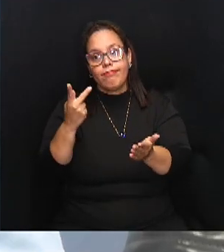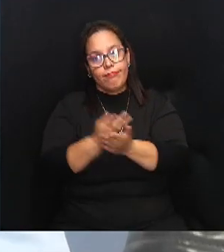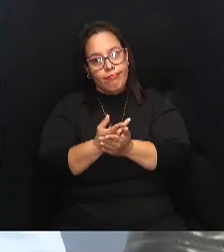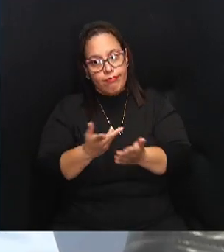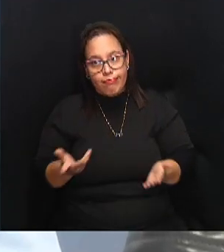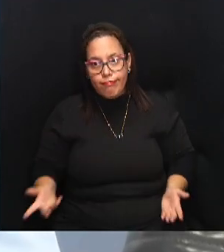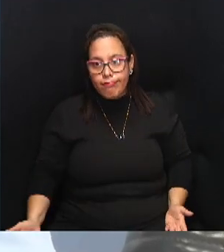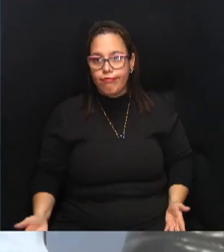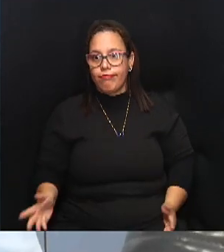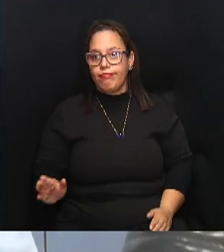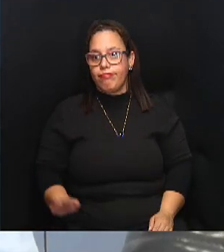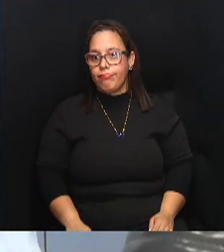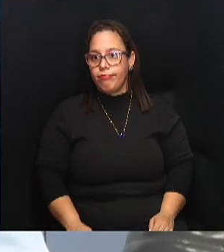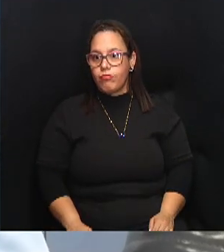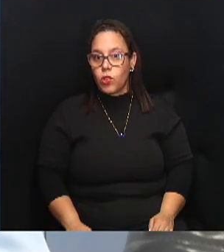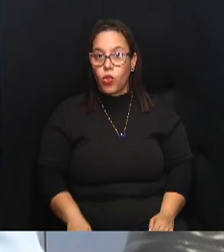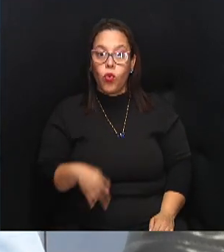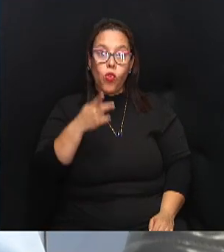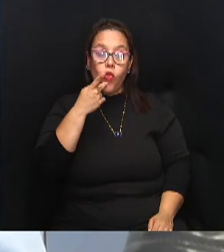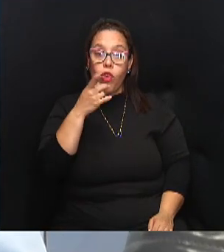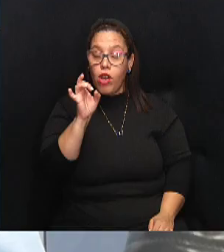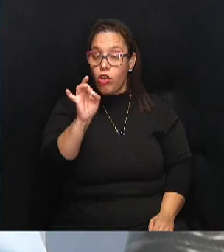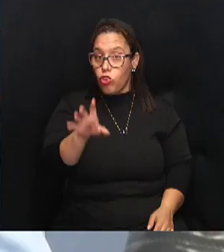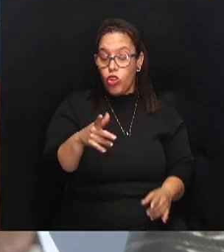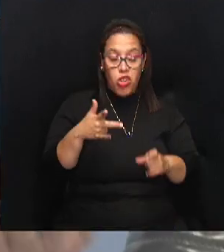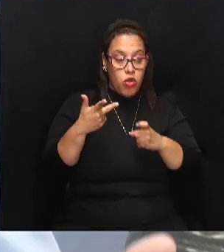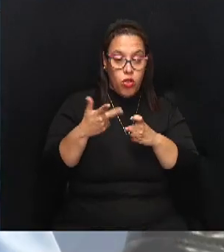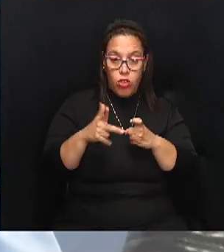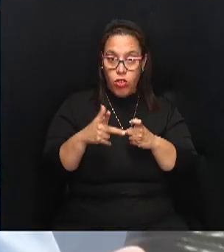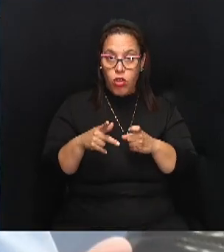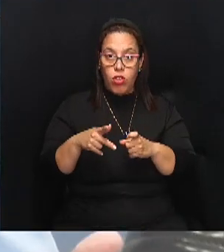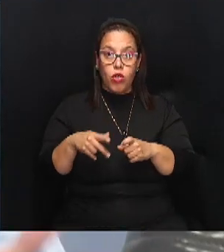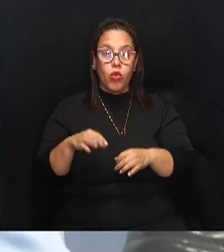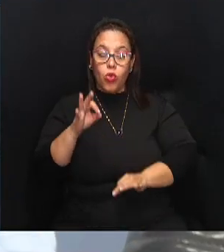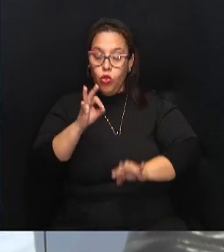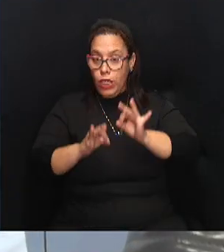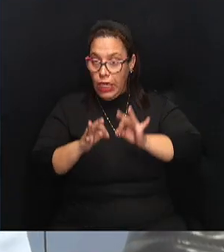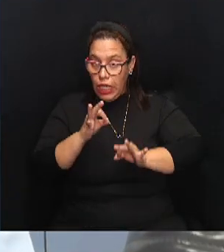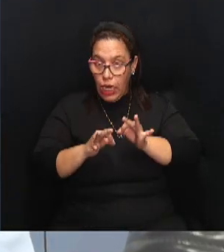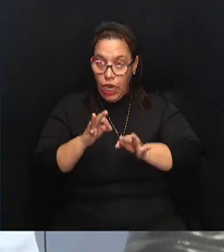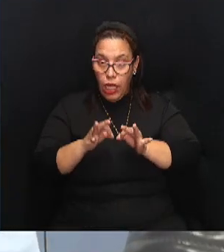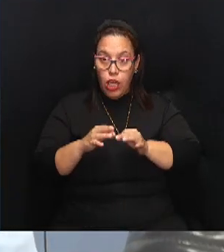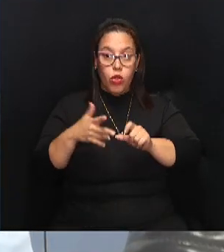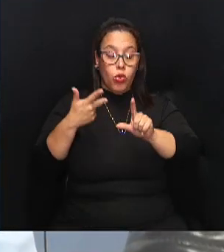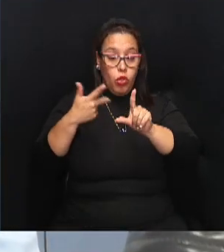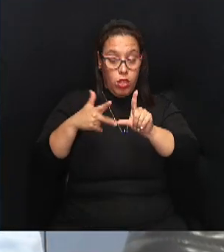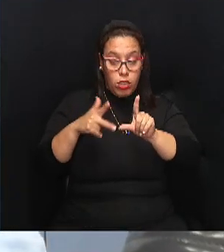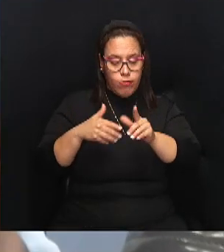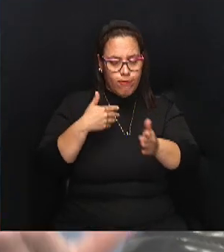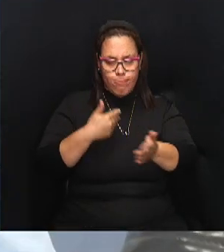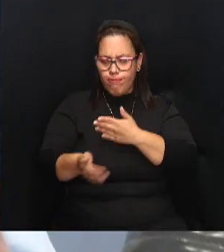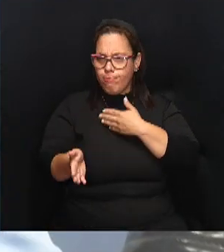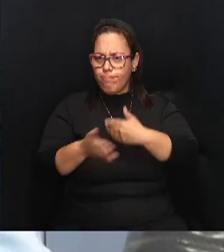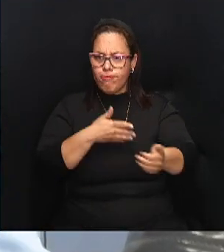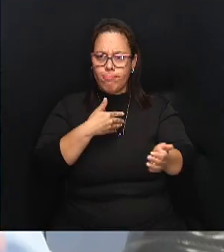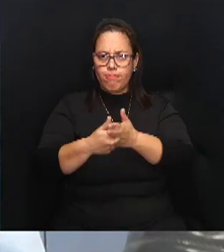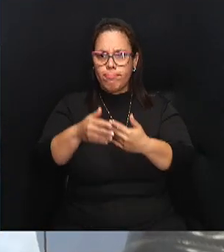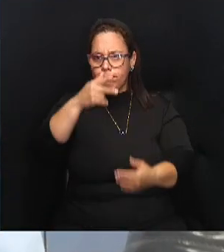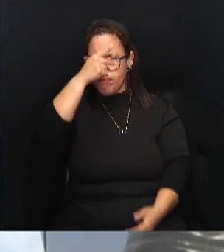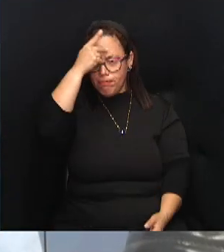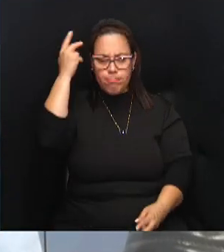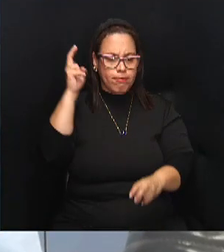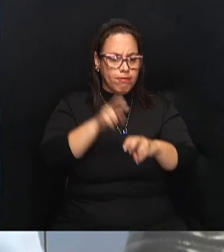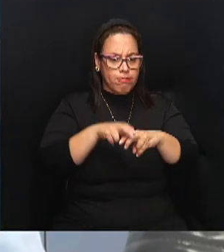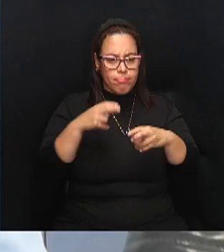Né? E aí que eu não falo só do executivo, falo do judiciário, falo do legislativo, qualquer pessoa que ocupa um